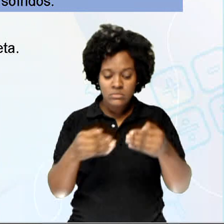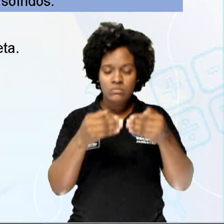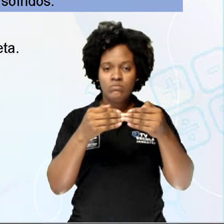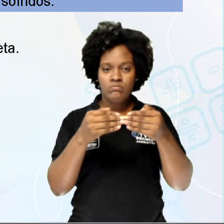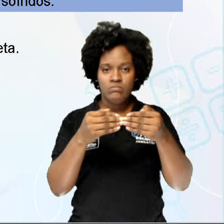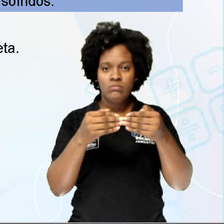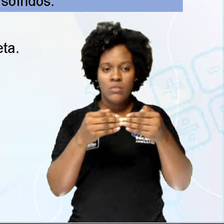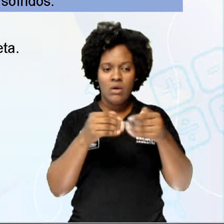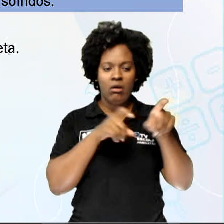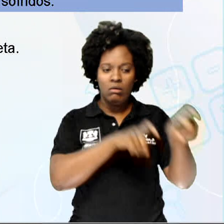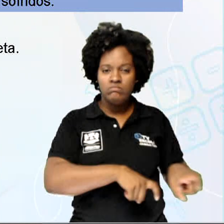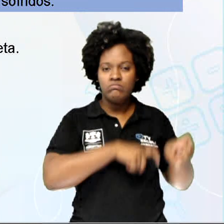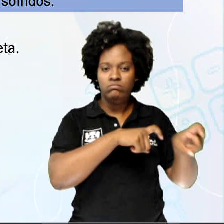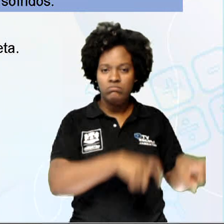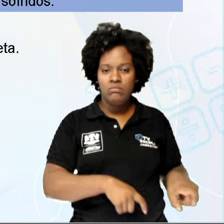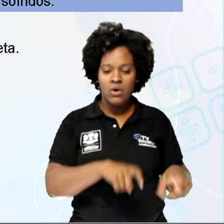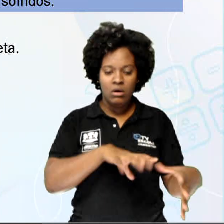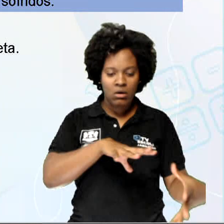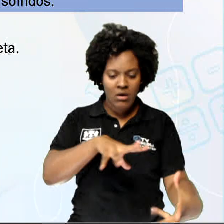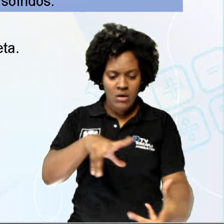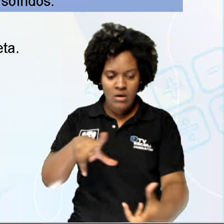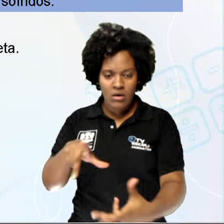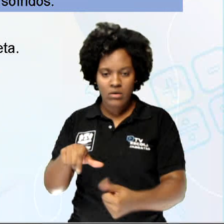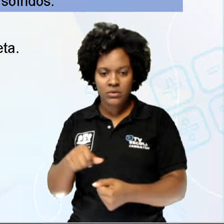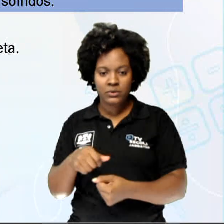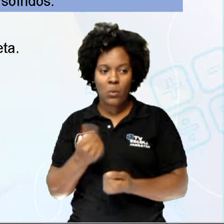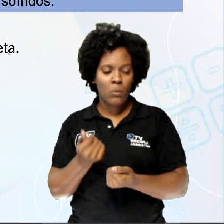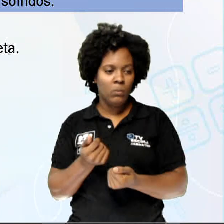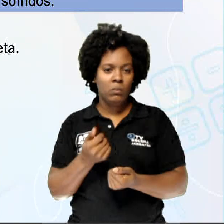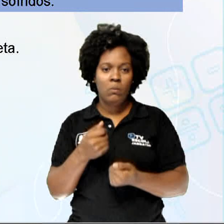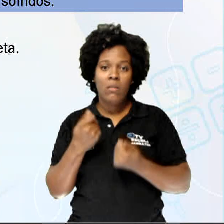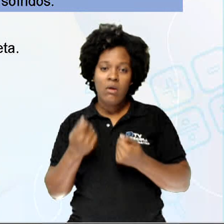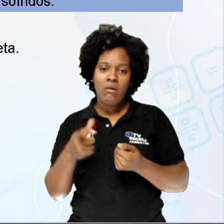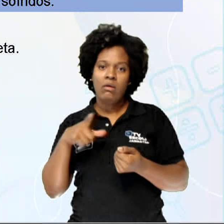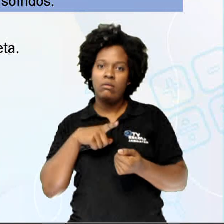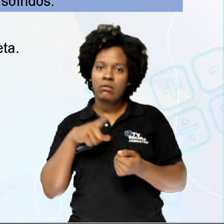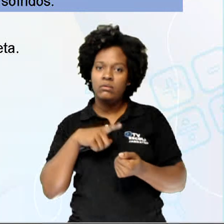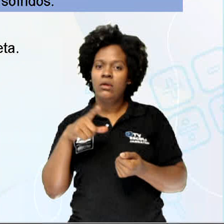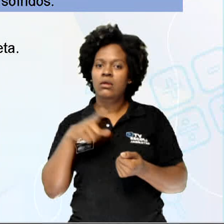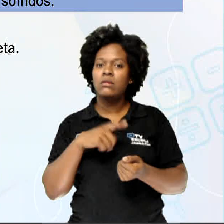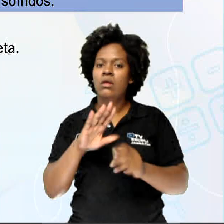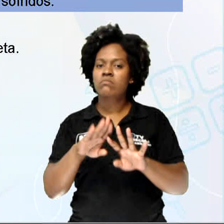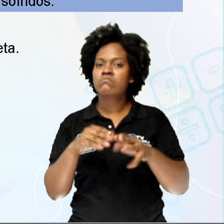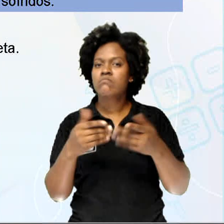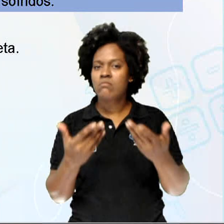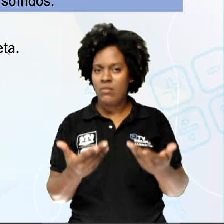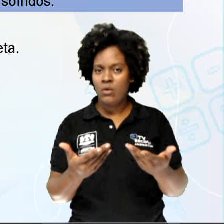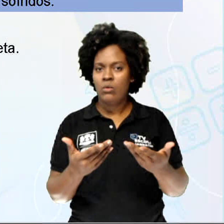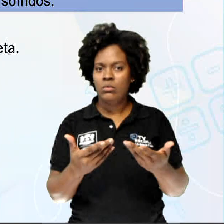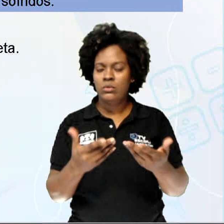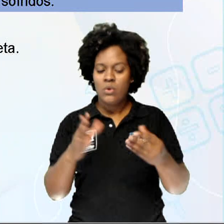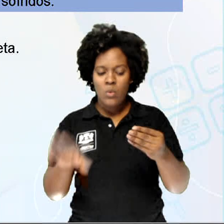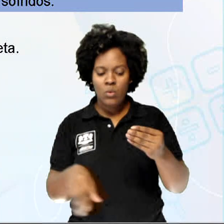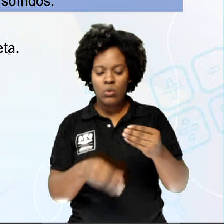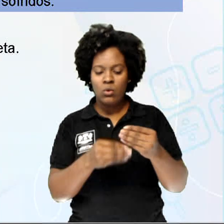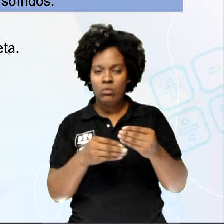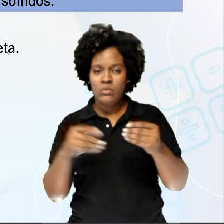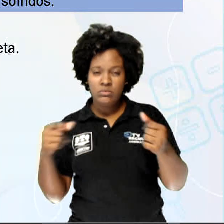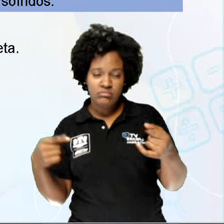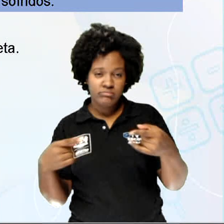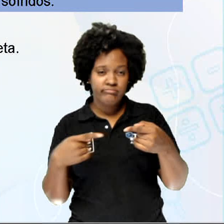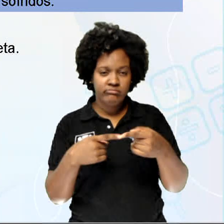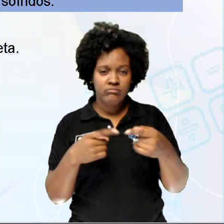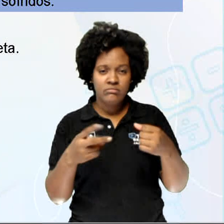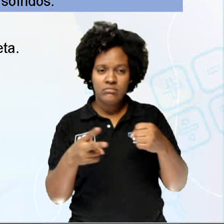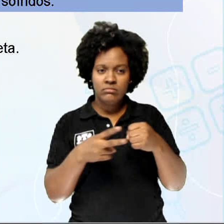planeta. Quem possui, possui algo. Veja que o complemento vem direto para o verbo sem o